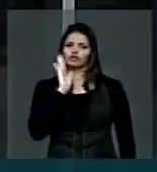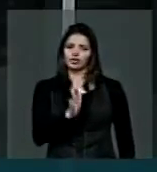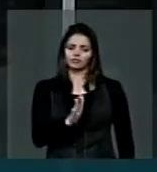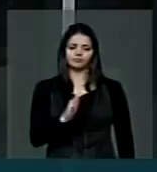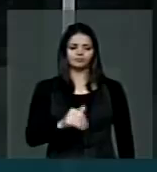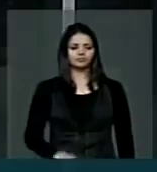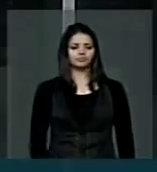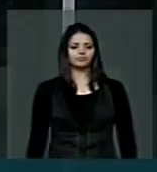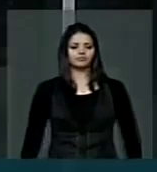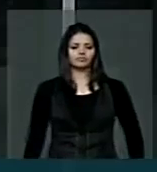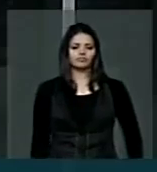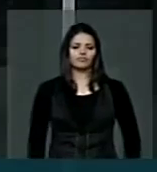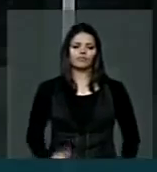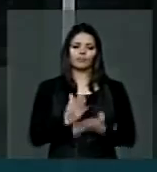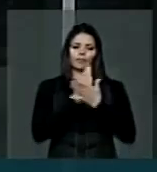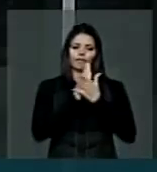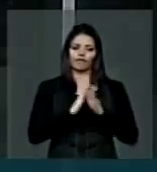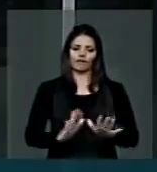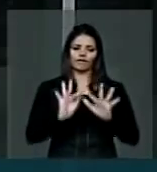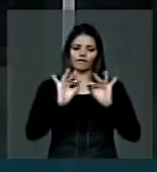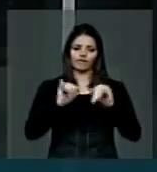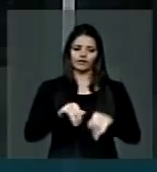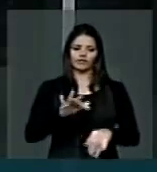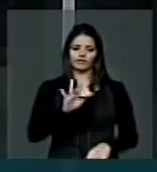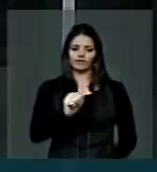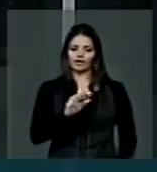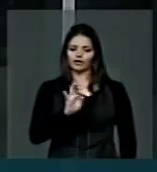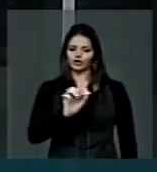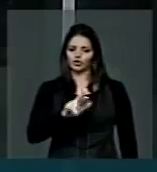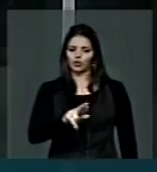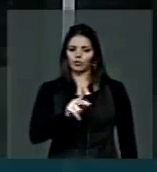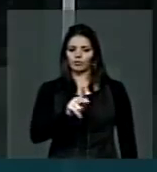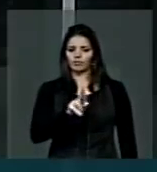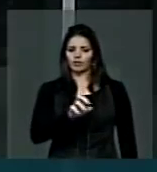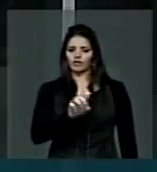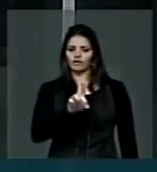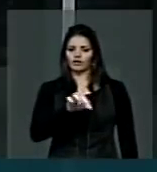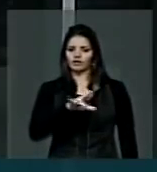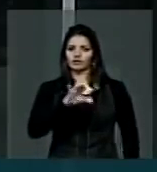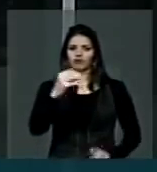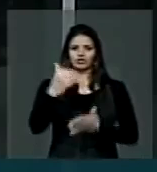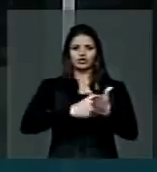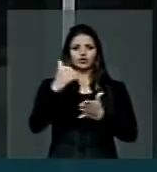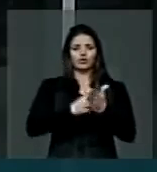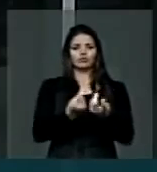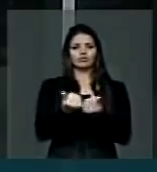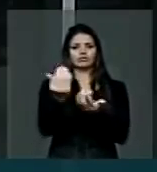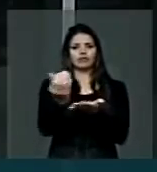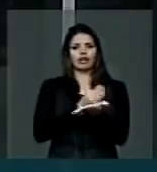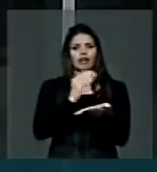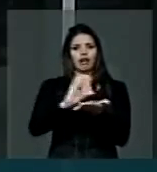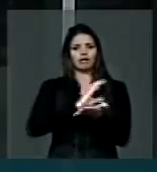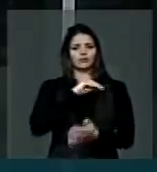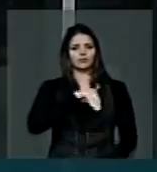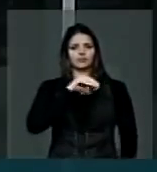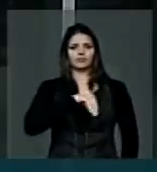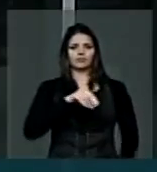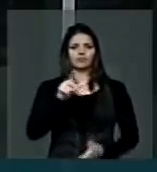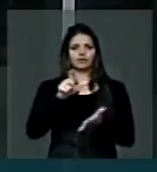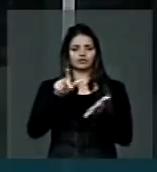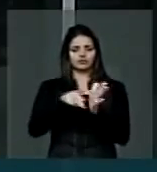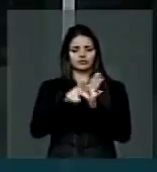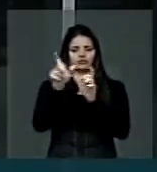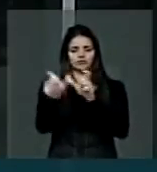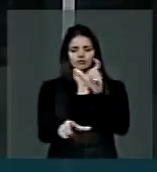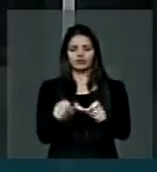já encerro, para acabar com essa situação lamentável que vive o pensionista e o